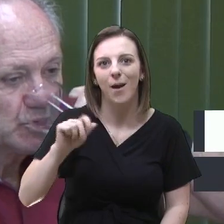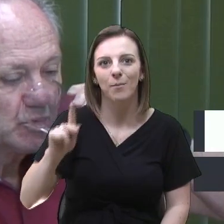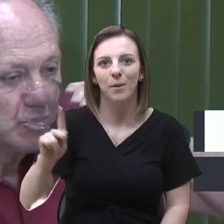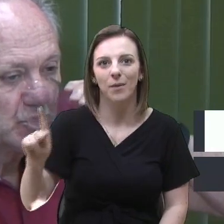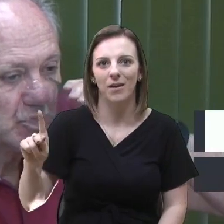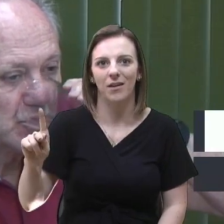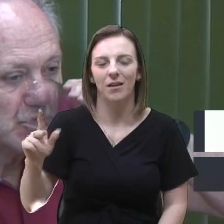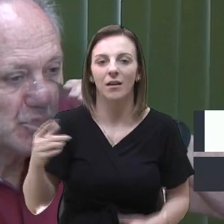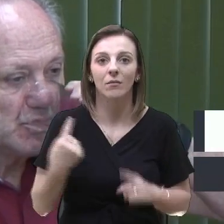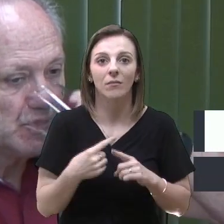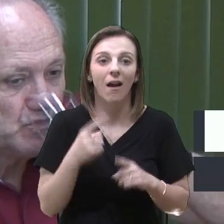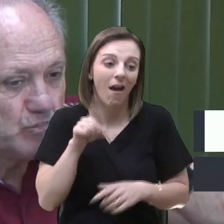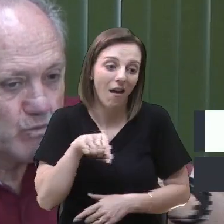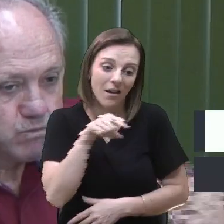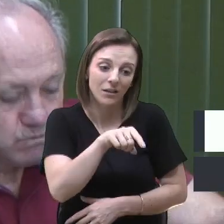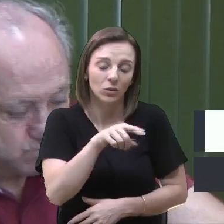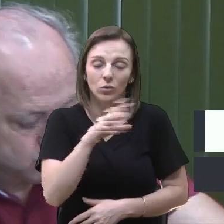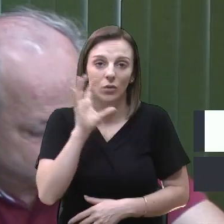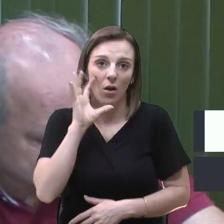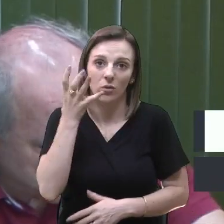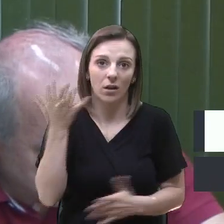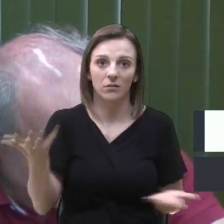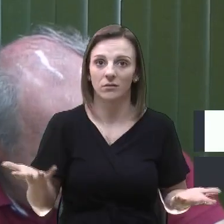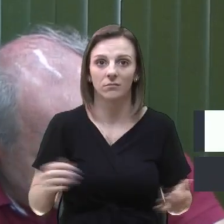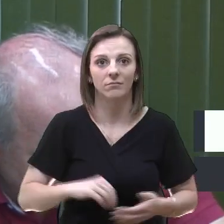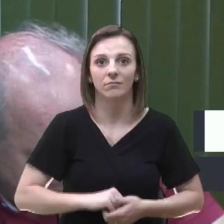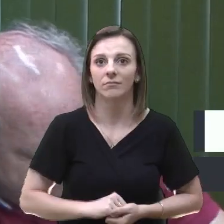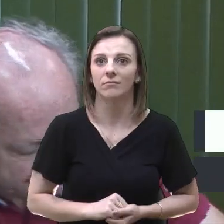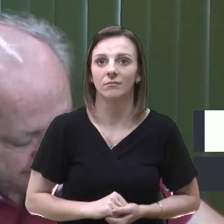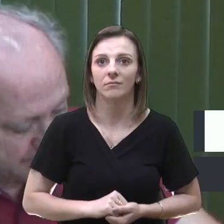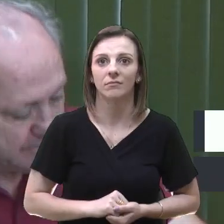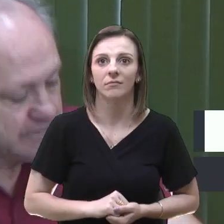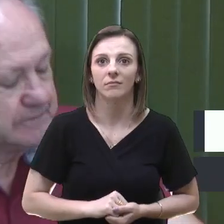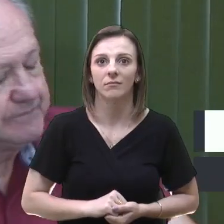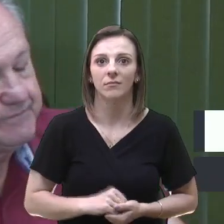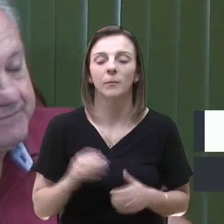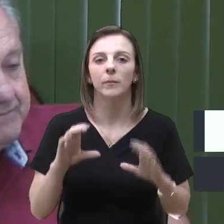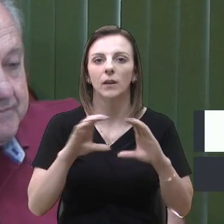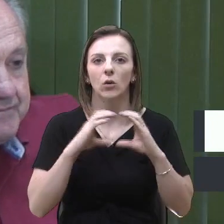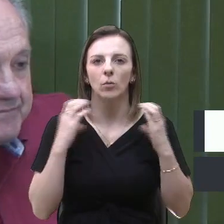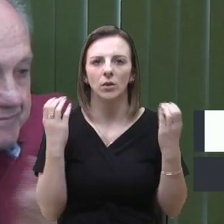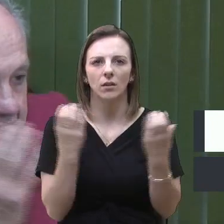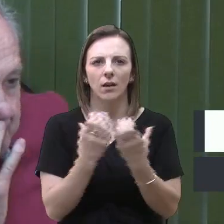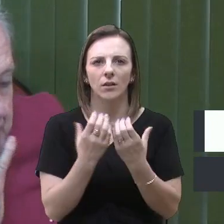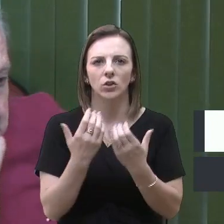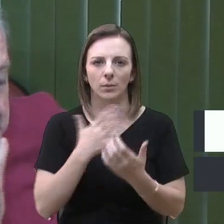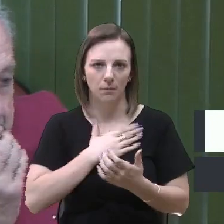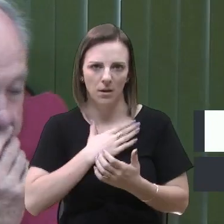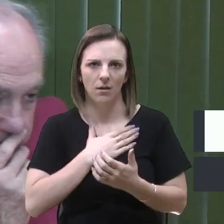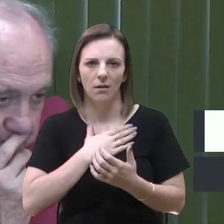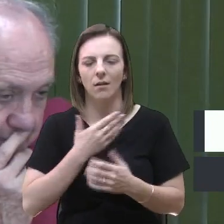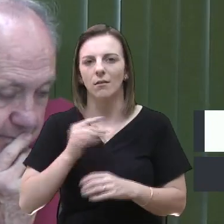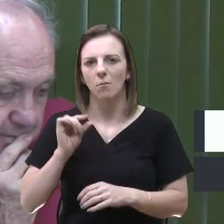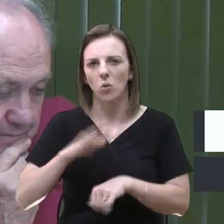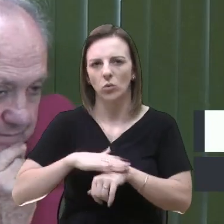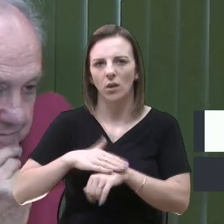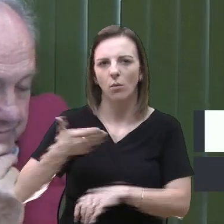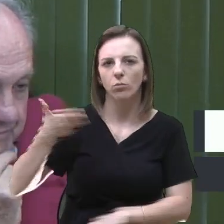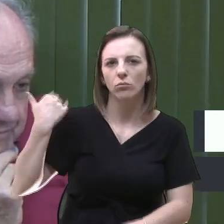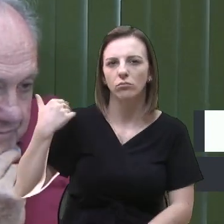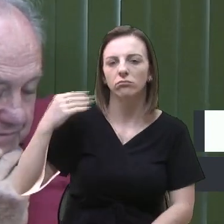está acontecendo. Lá na minha comunidade, poucos dias atrás, quando o prefeito esteve no